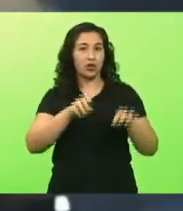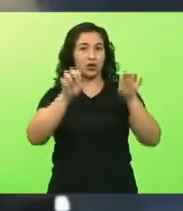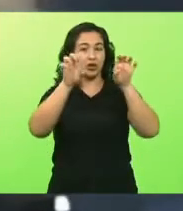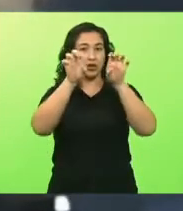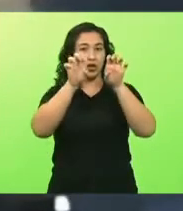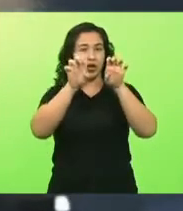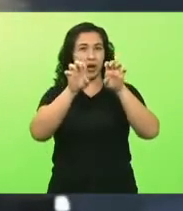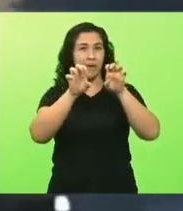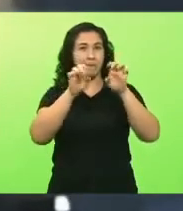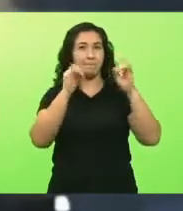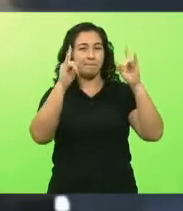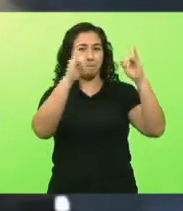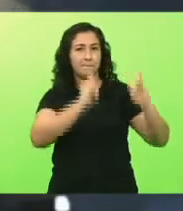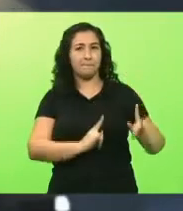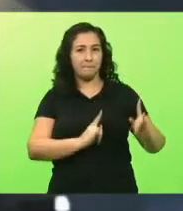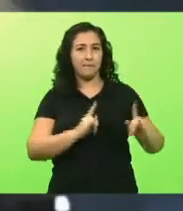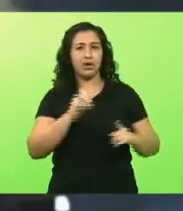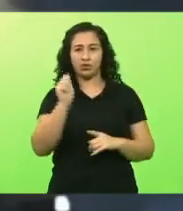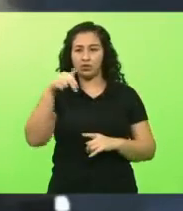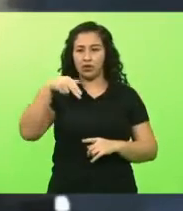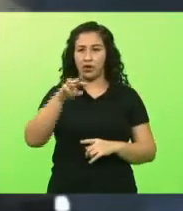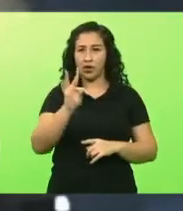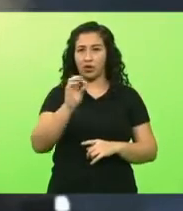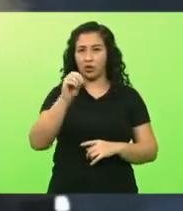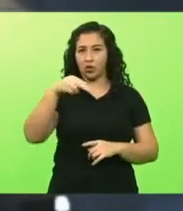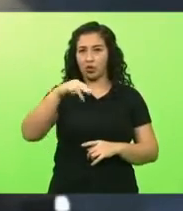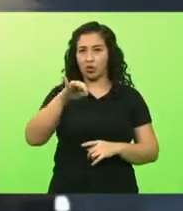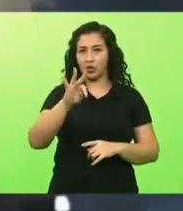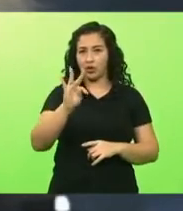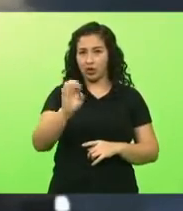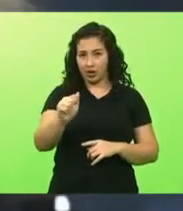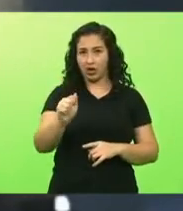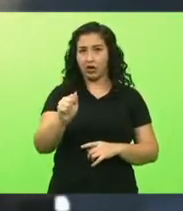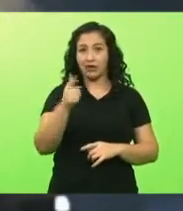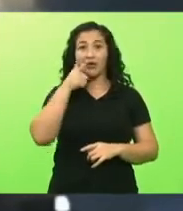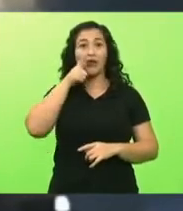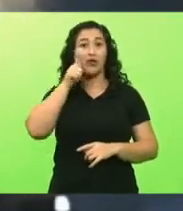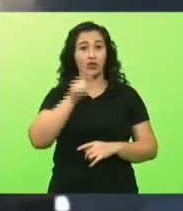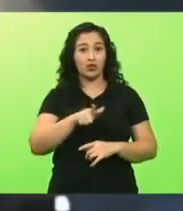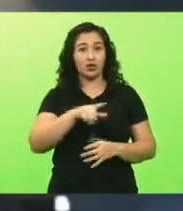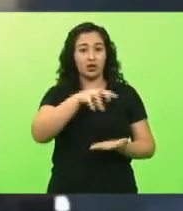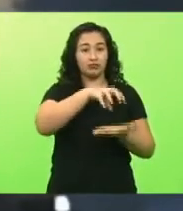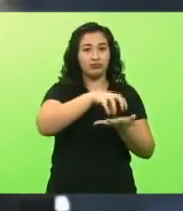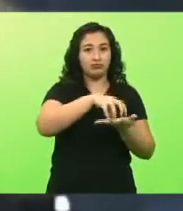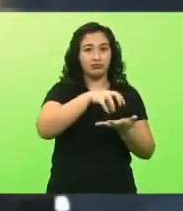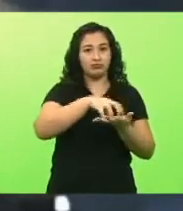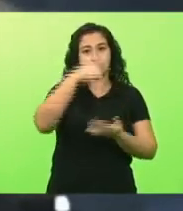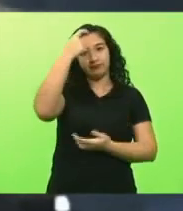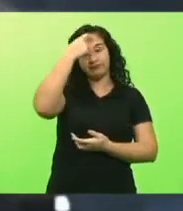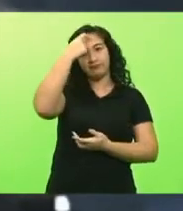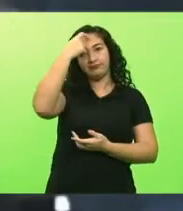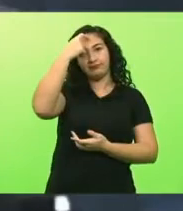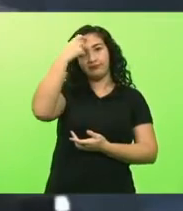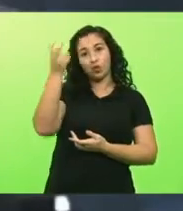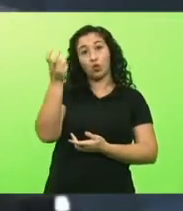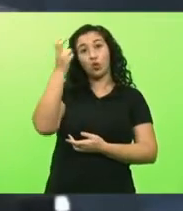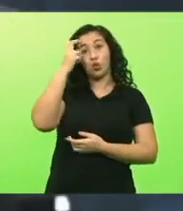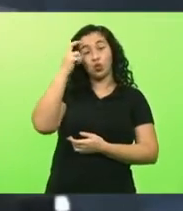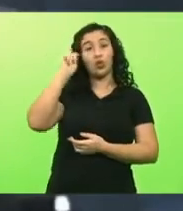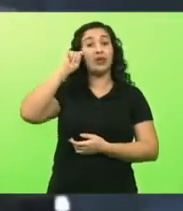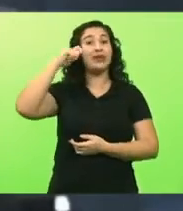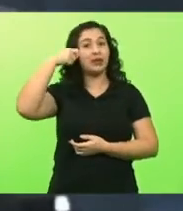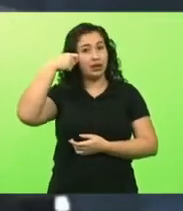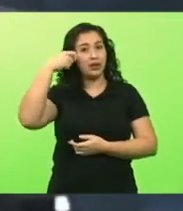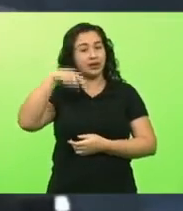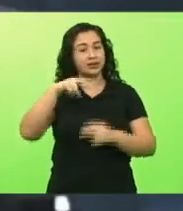de Barros, no centro da capital, vir a tornar-se o Centro de Memória e Cultura Negra de Santa